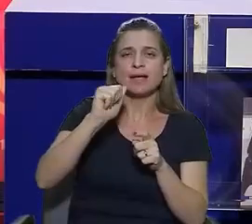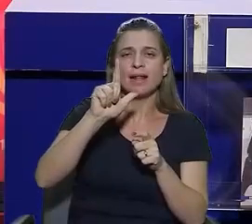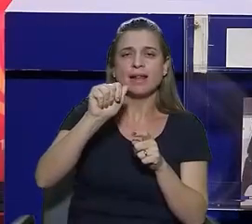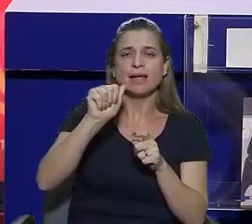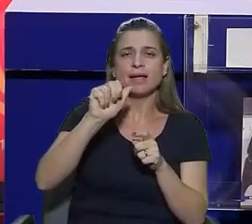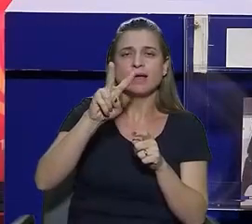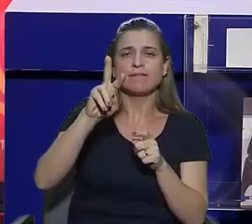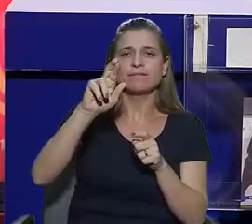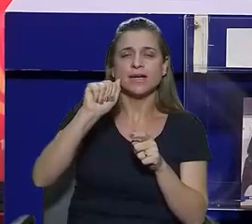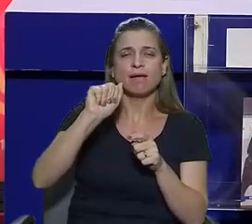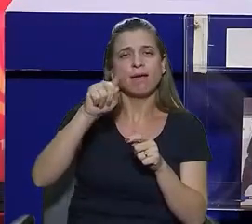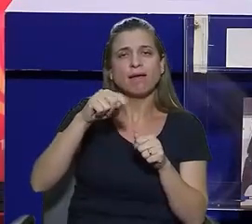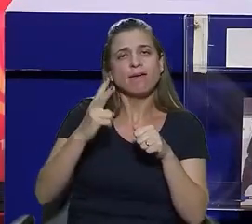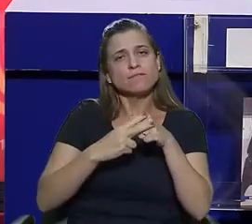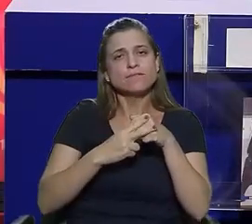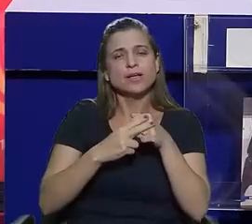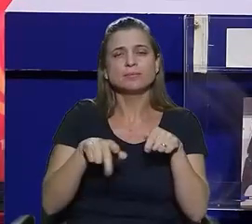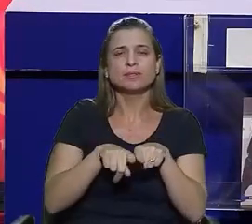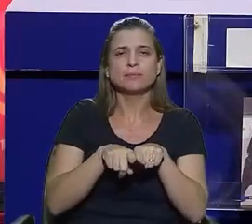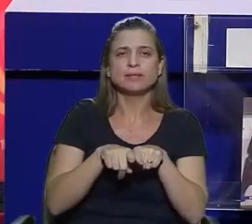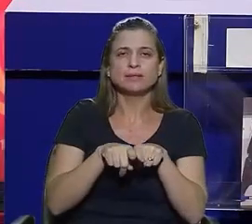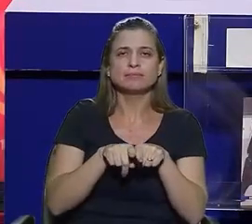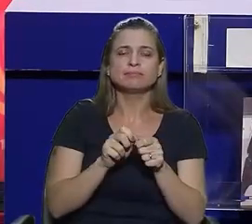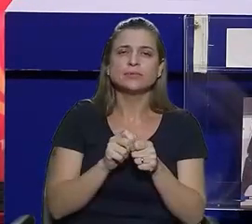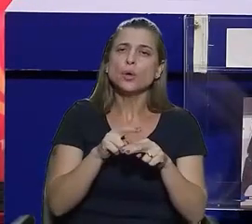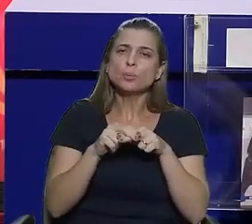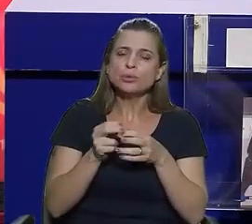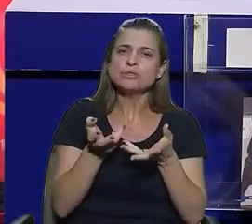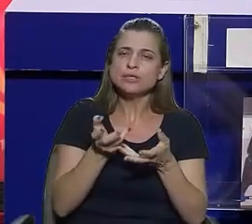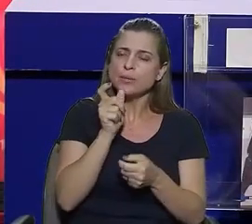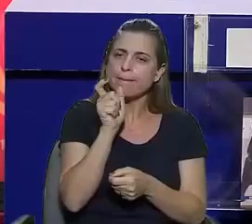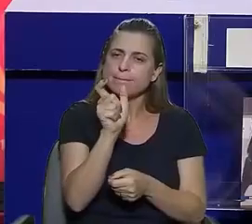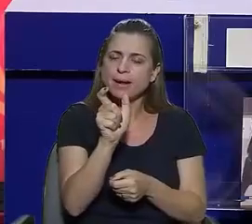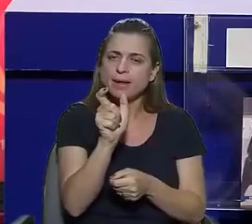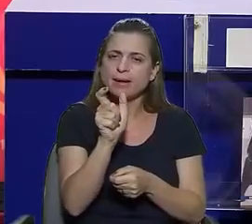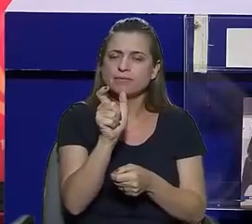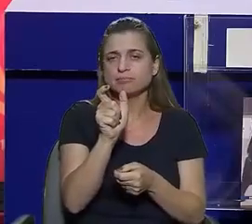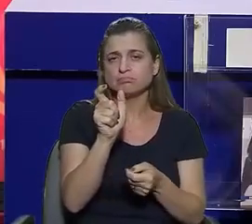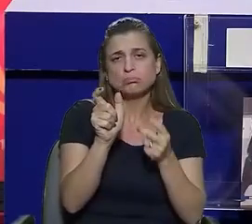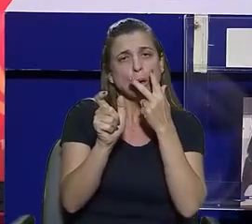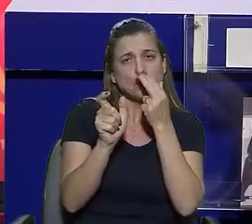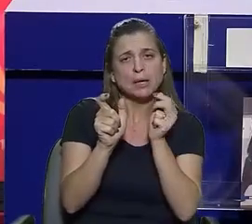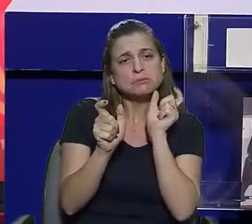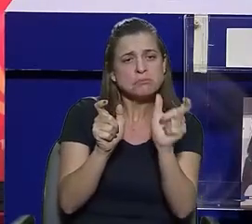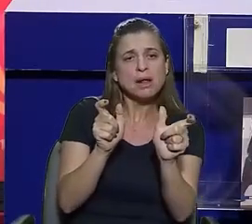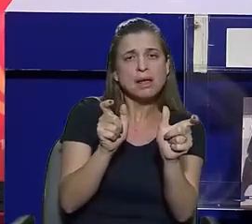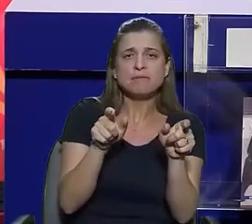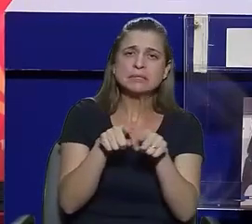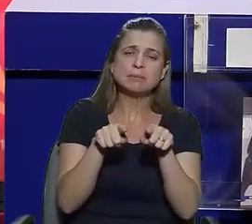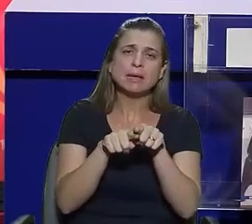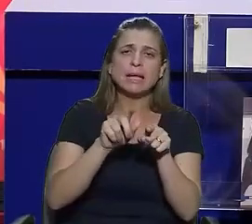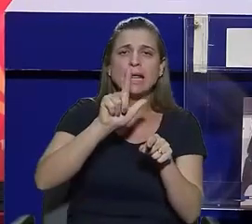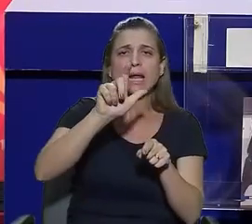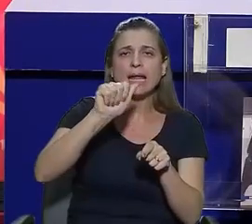queria muito uma palavra que se parecesse palavra, escalavra, que se parecesse